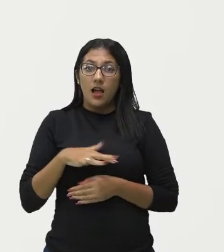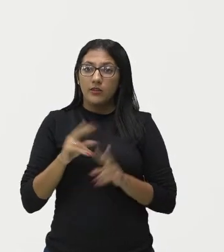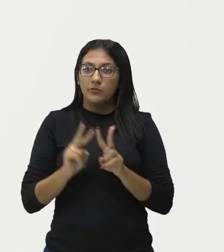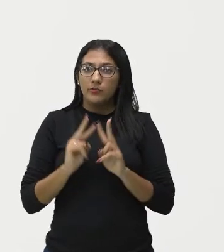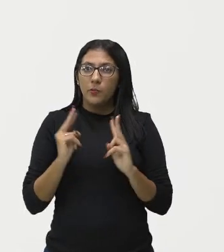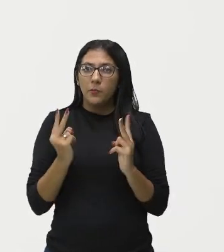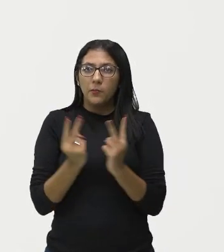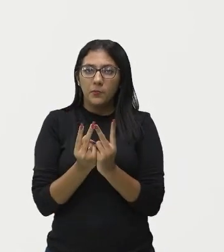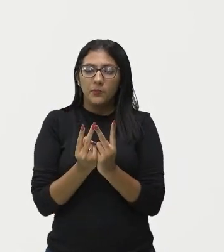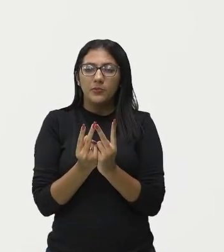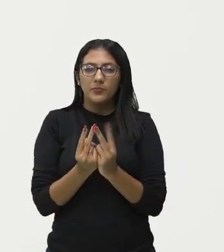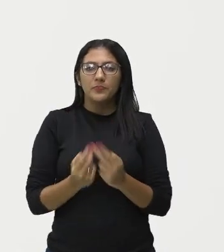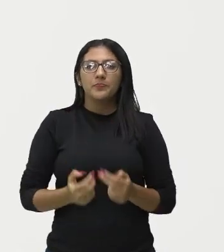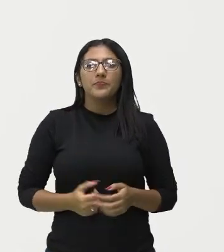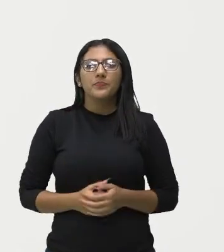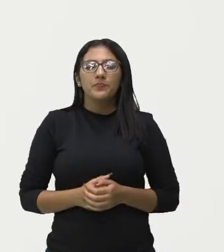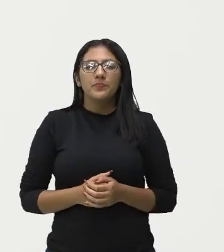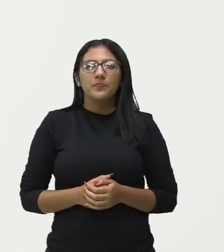volume, ok?